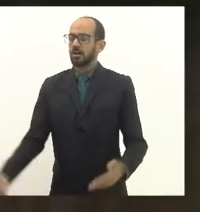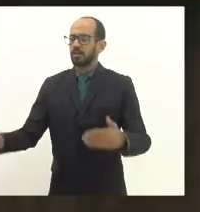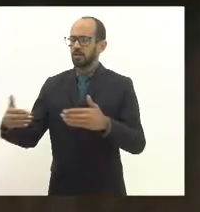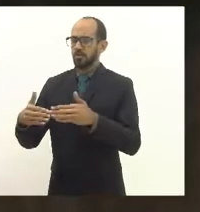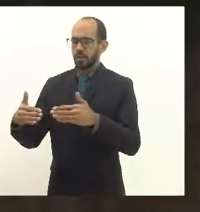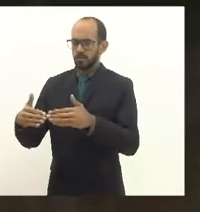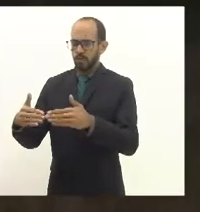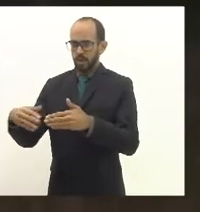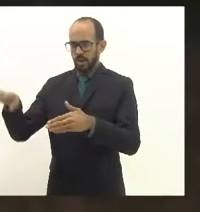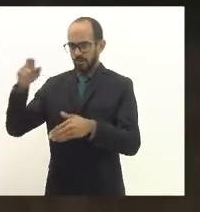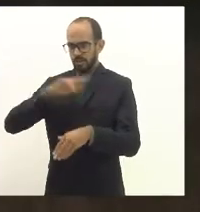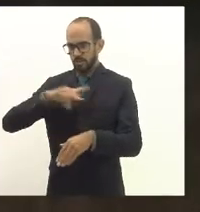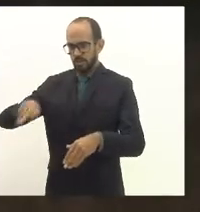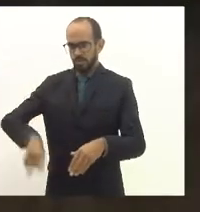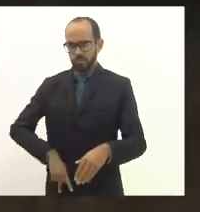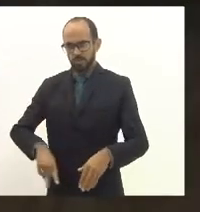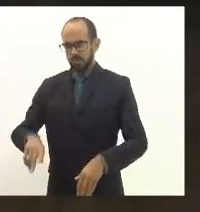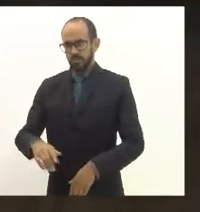Favorável, presidente.